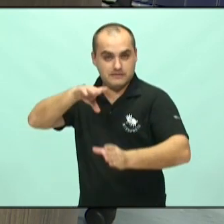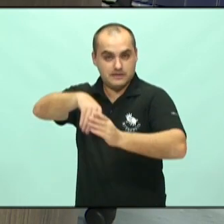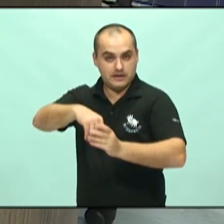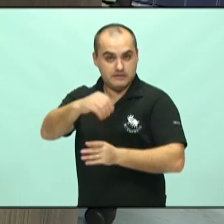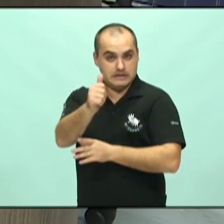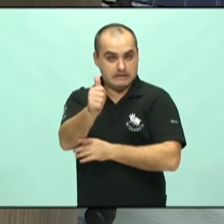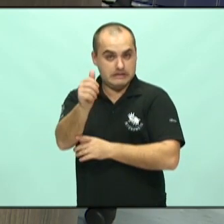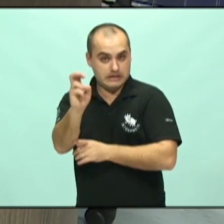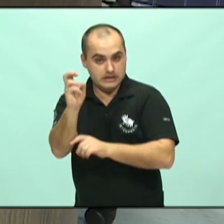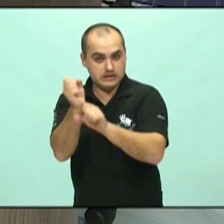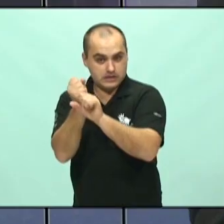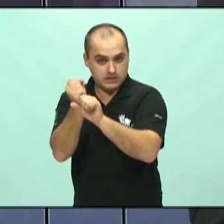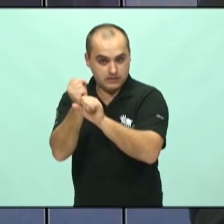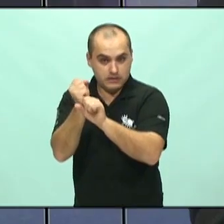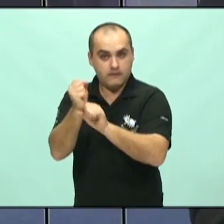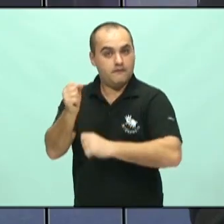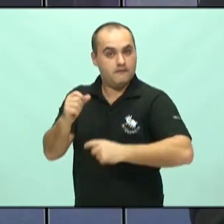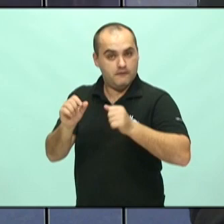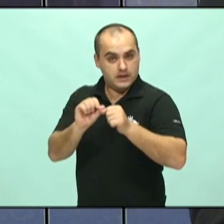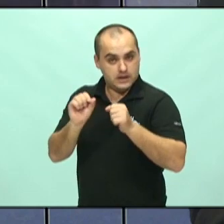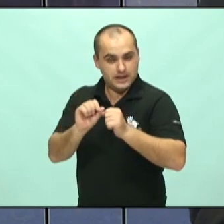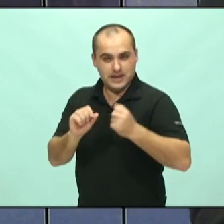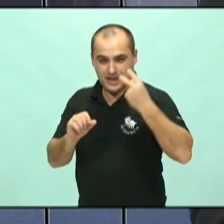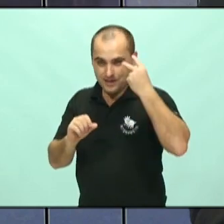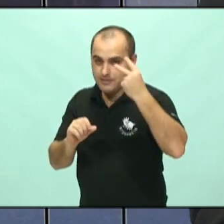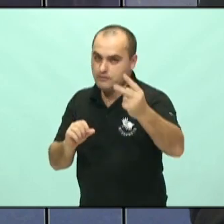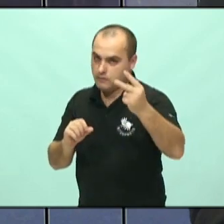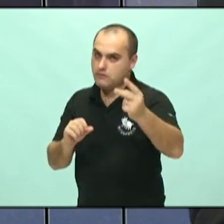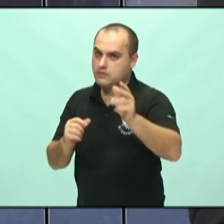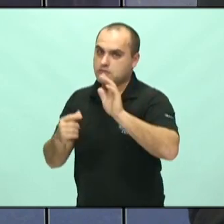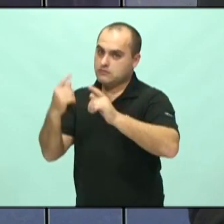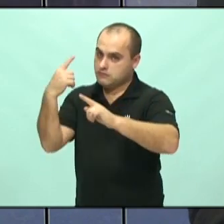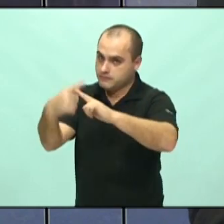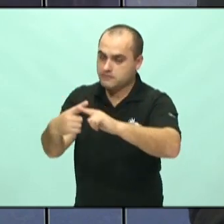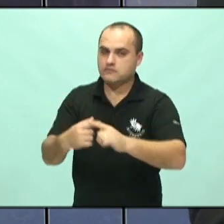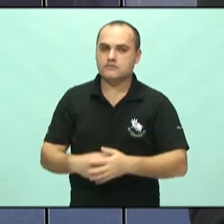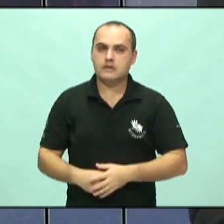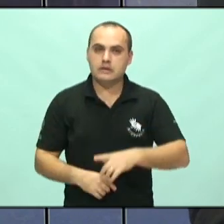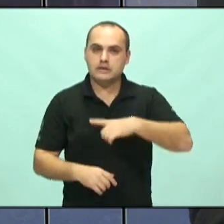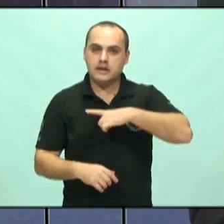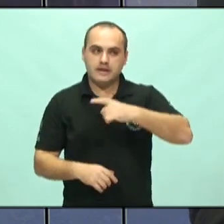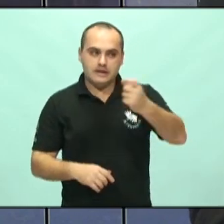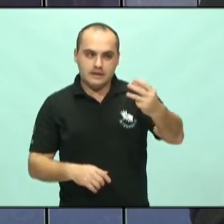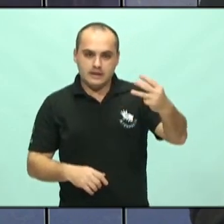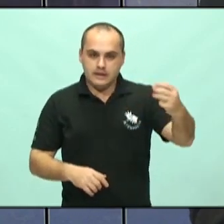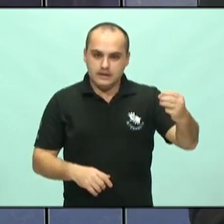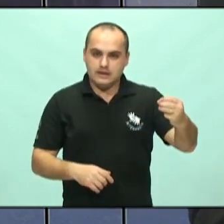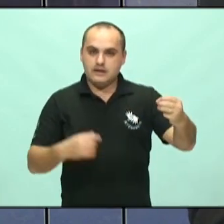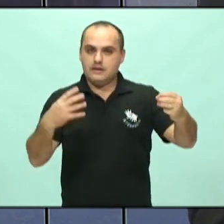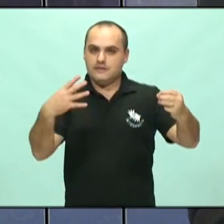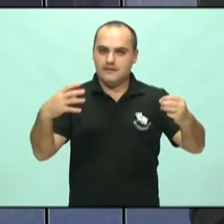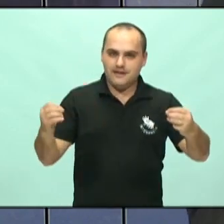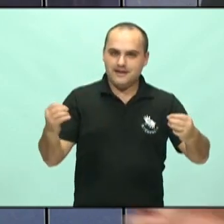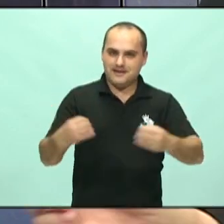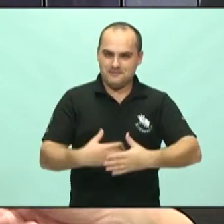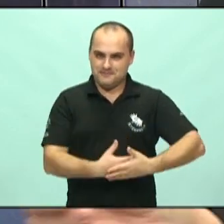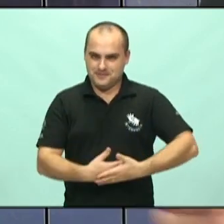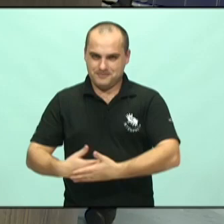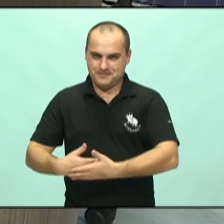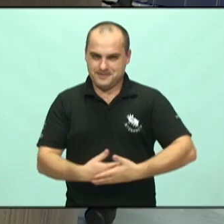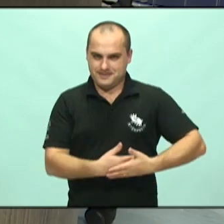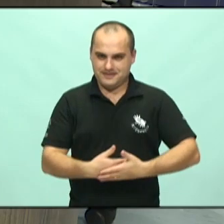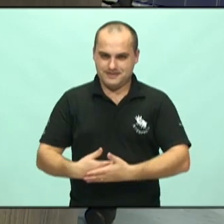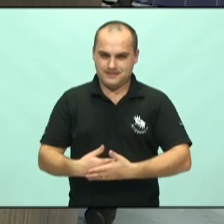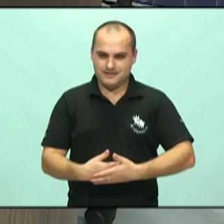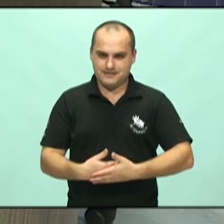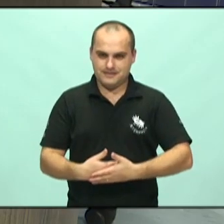fazer 2 sessões, porque como a gente consegue atender em torno de 30, 40 bebês por sessão, a gente entende que são poucos bebês. Uma